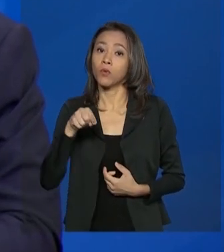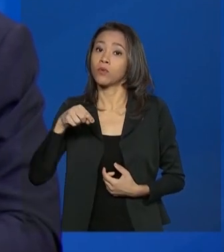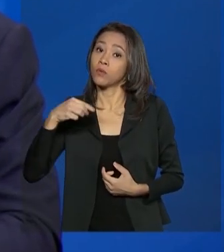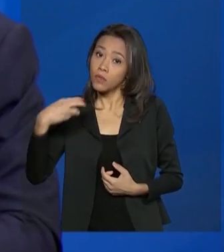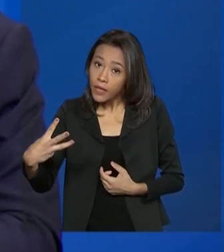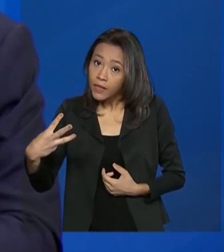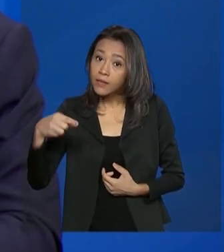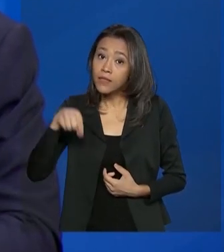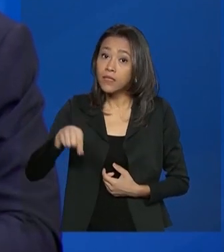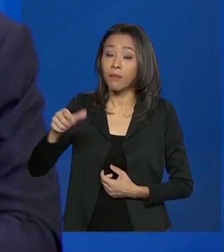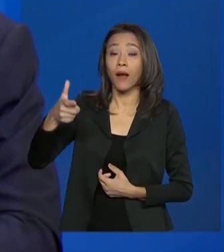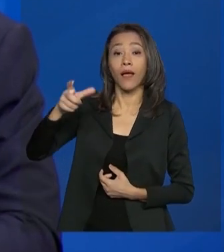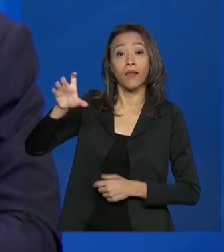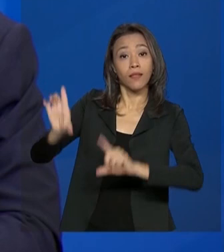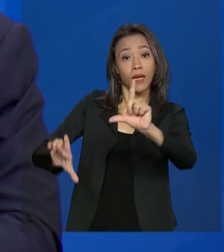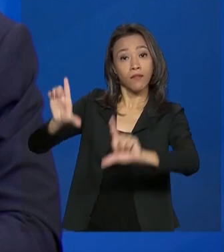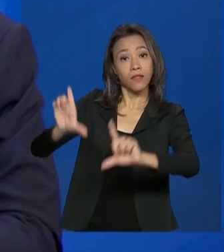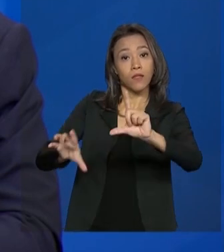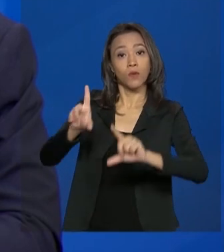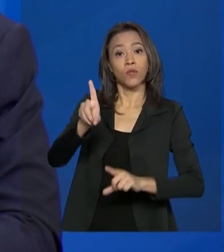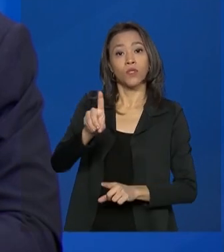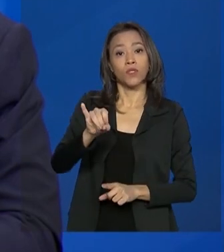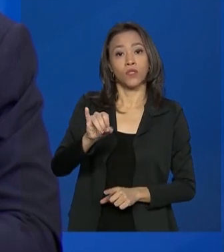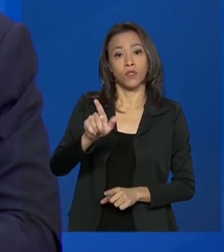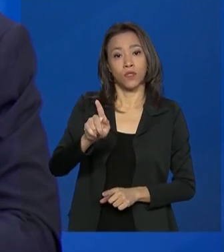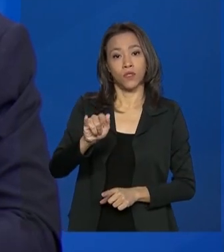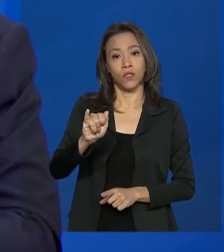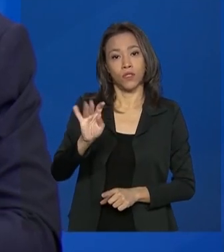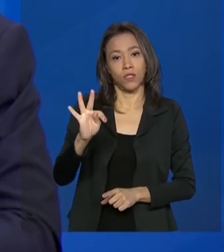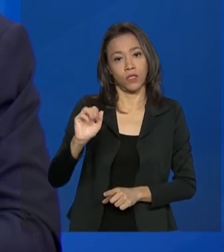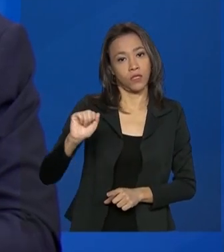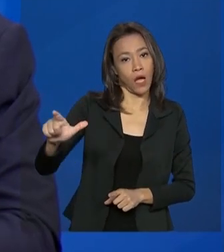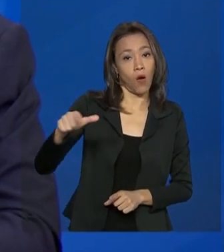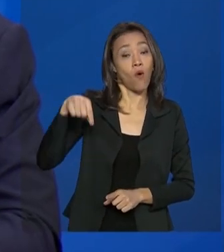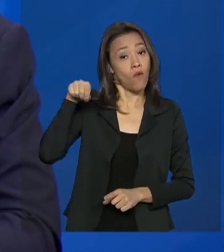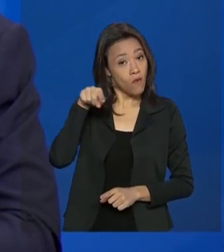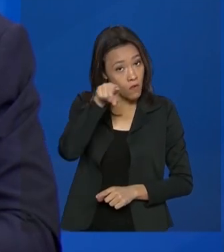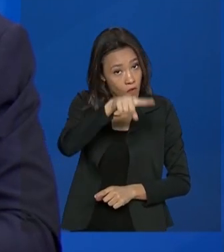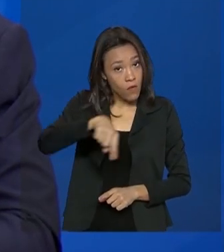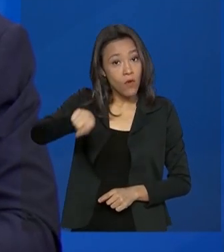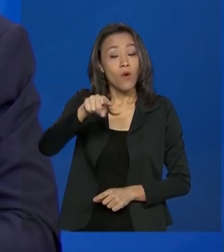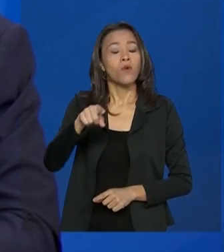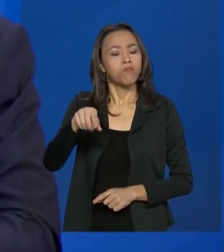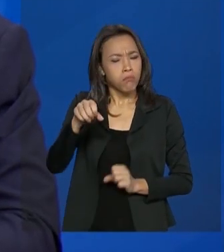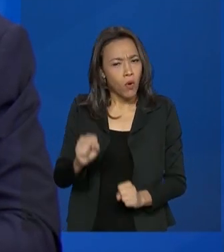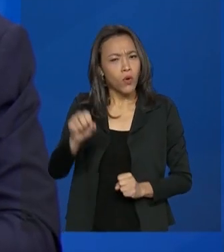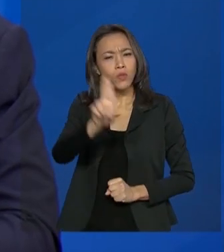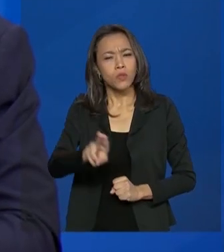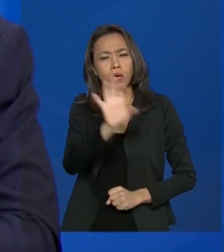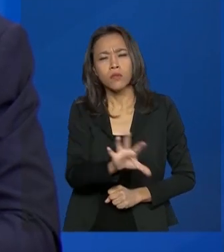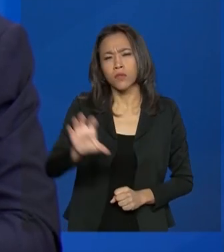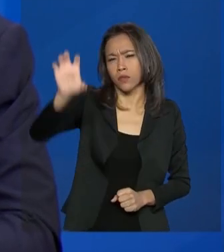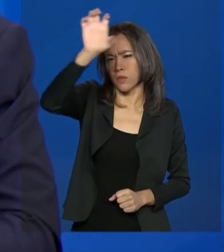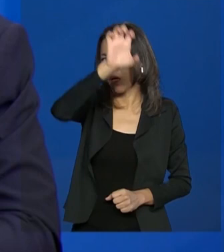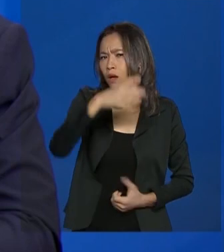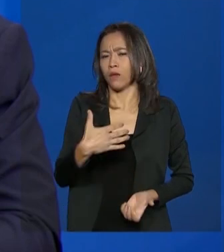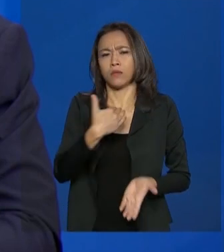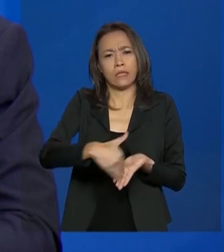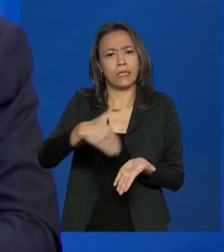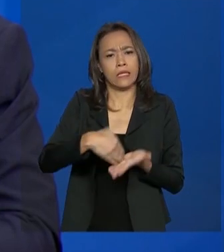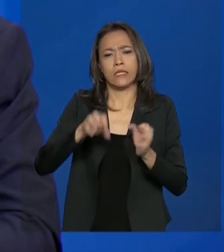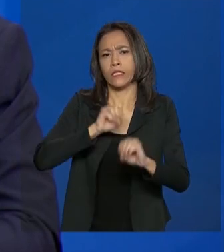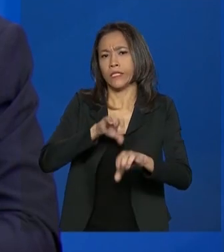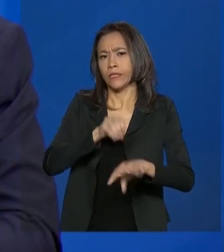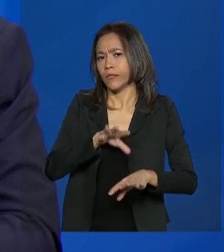digital. E esses canais podem e devem ser usados pelos estados, pelas secretarias de